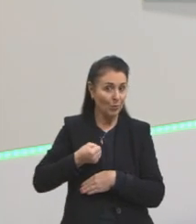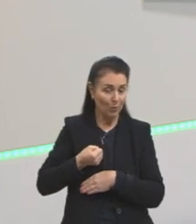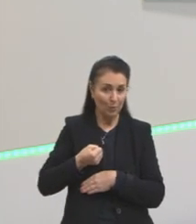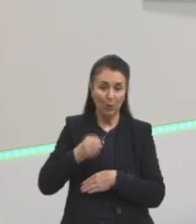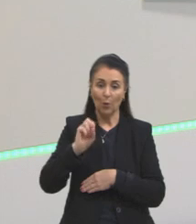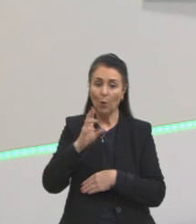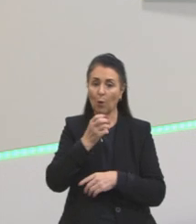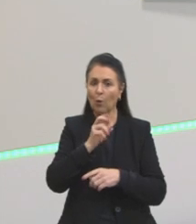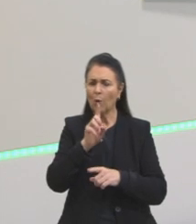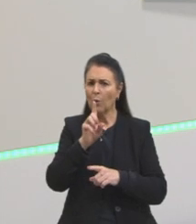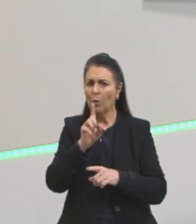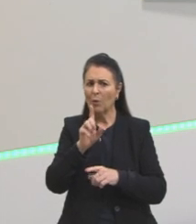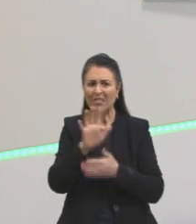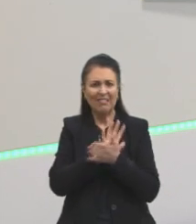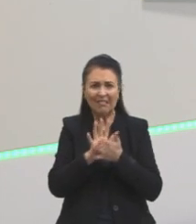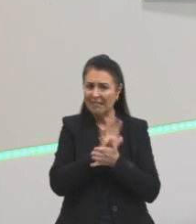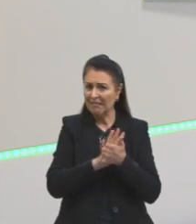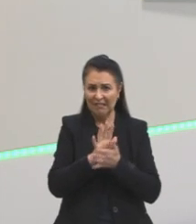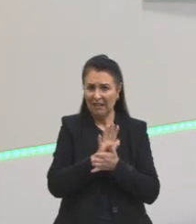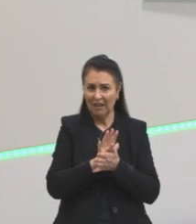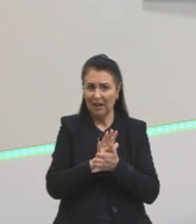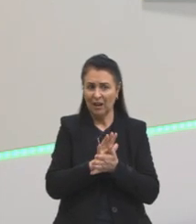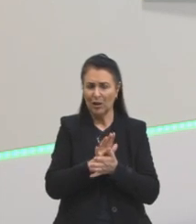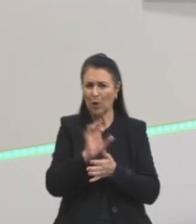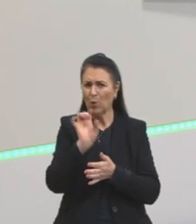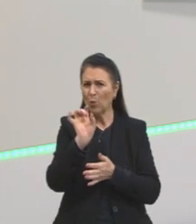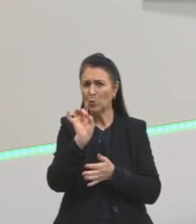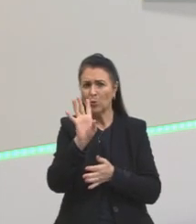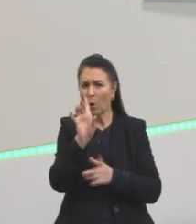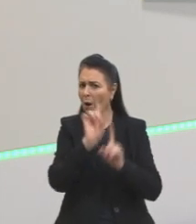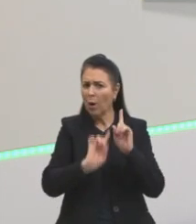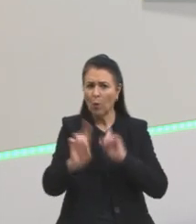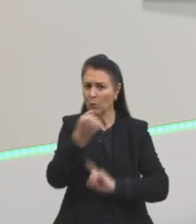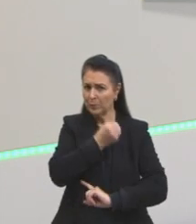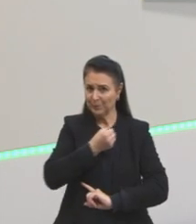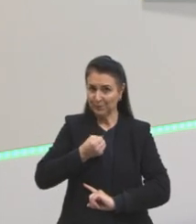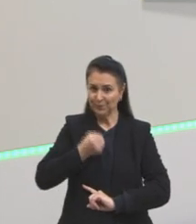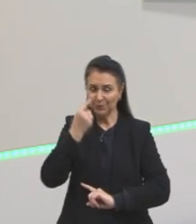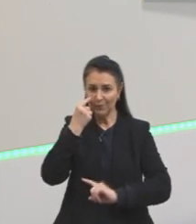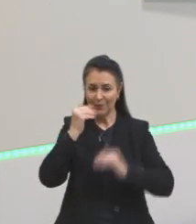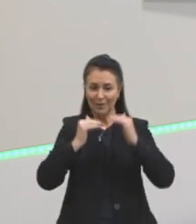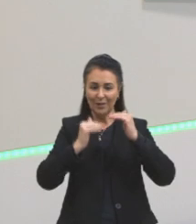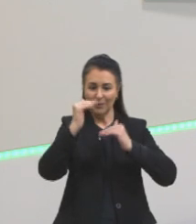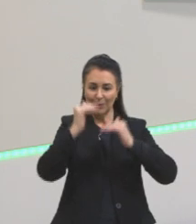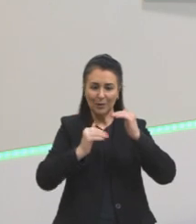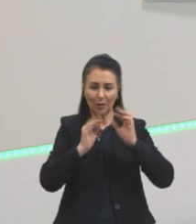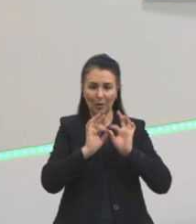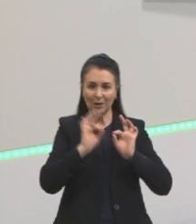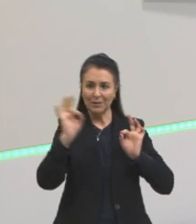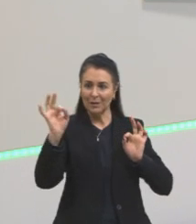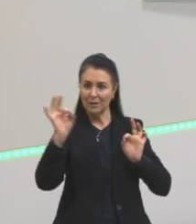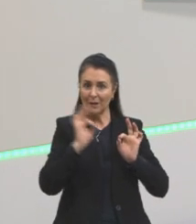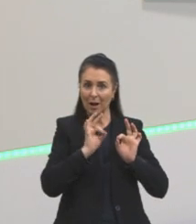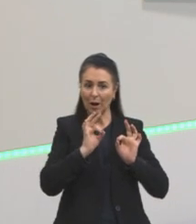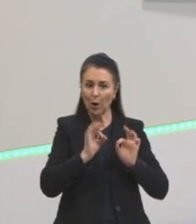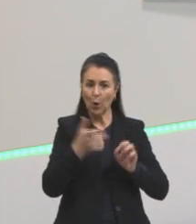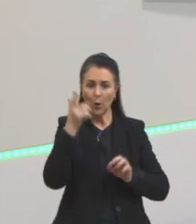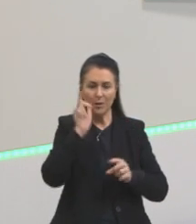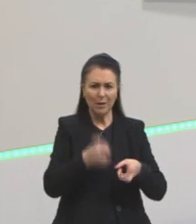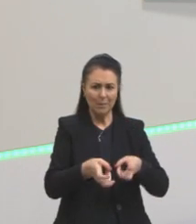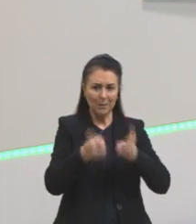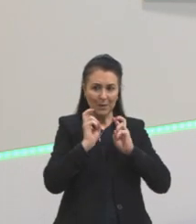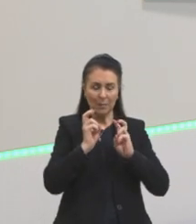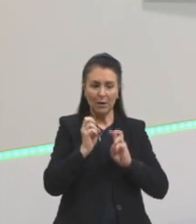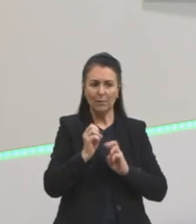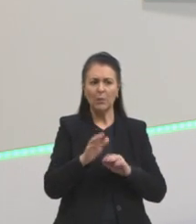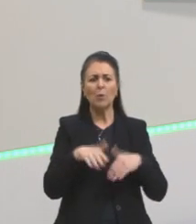vezes numeração alguma mas que vocês olhando as proporções e as distâncias consigam determinar Quais são os valores